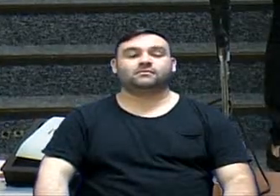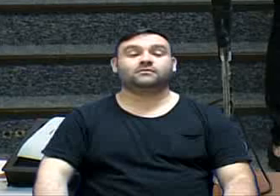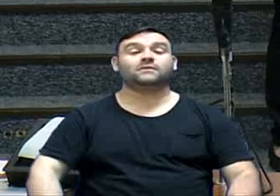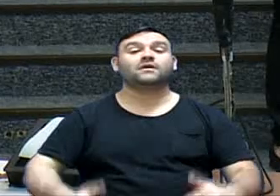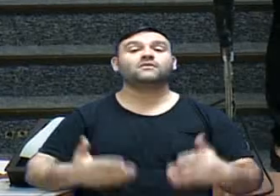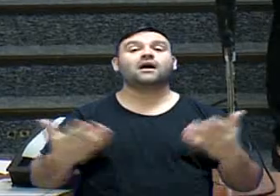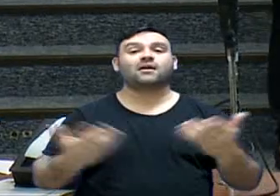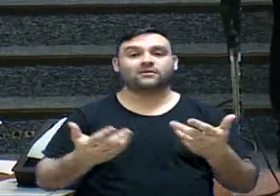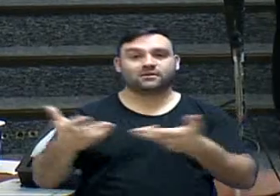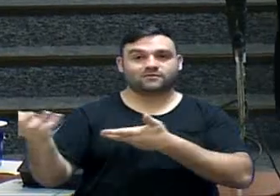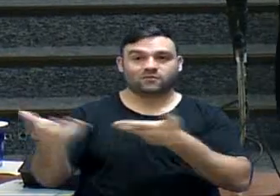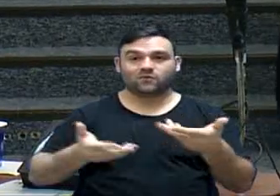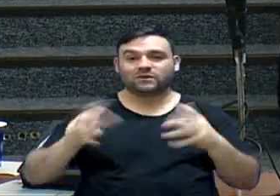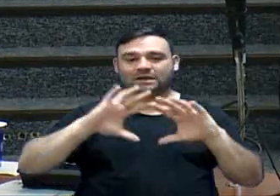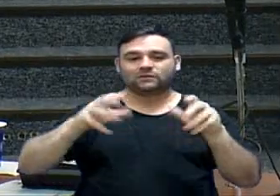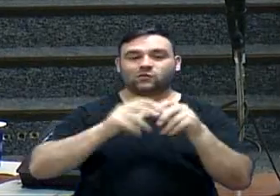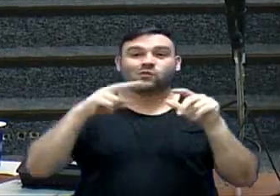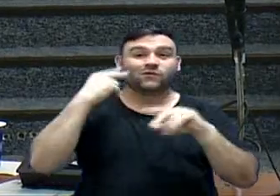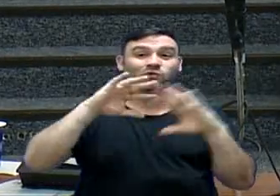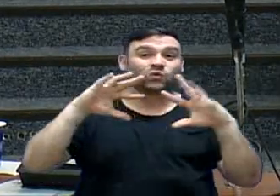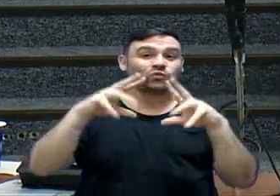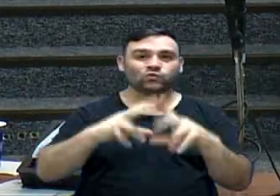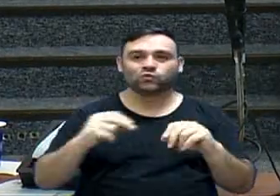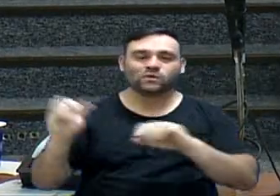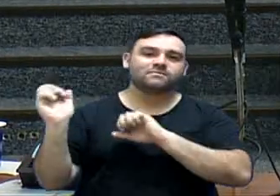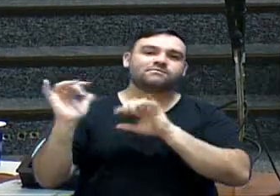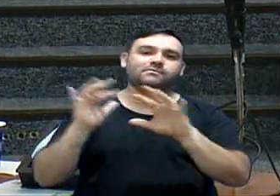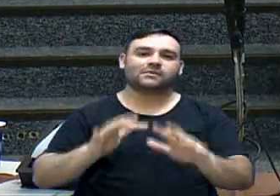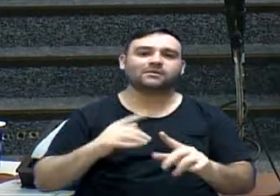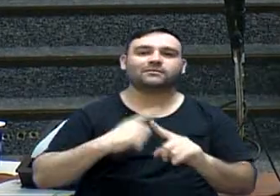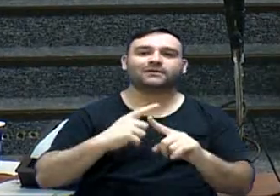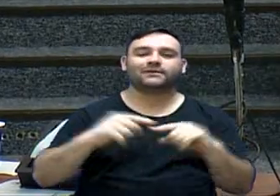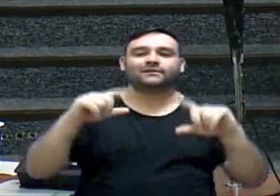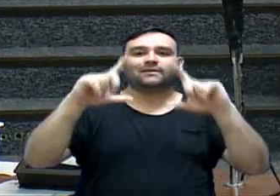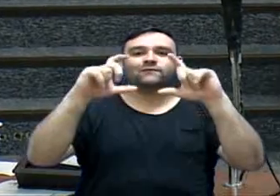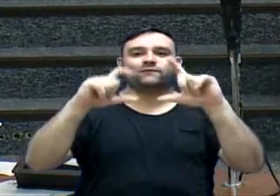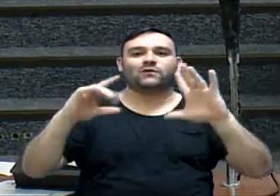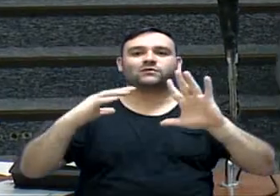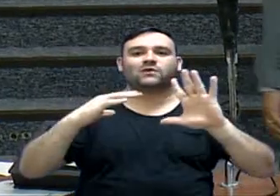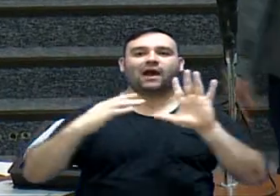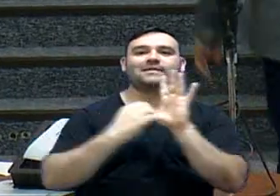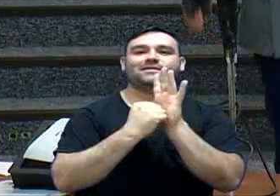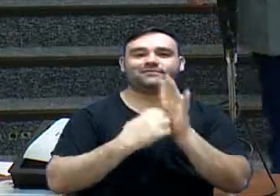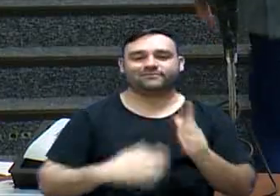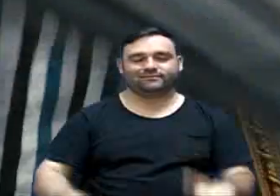Nesse momento, a gente queria convidar os vereadores e vereadoras para que a gente possa fazer o registro